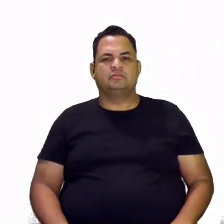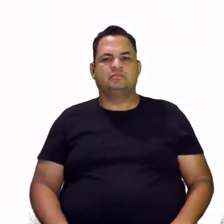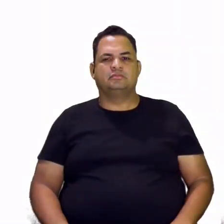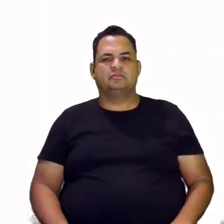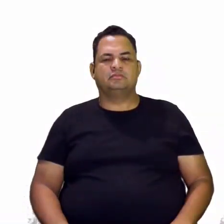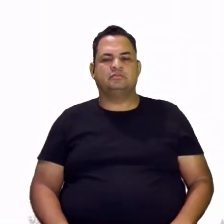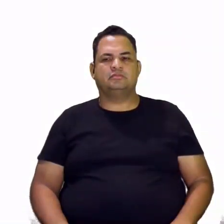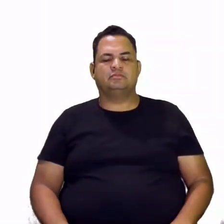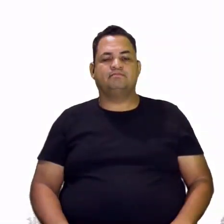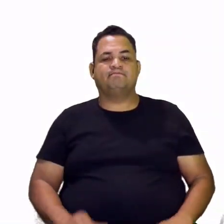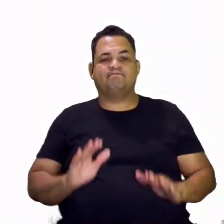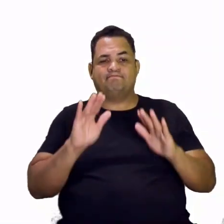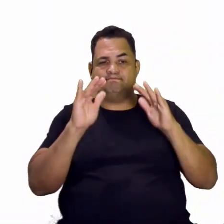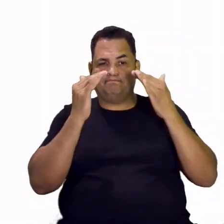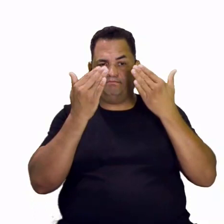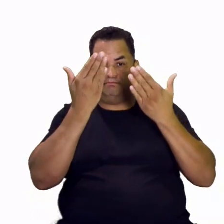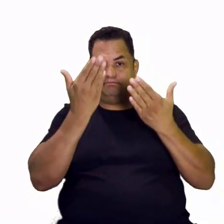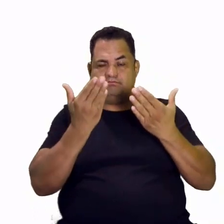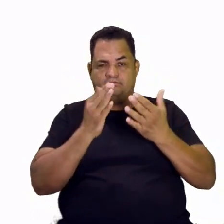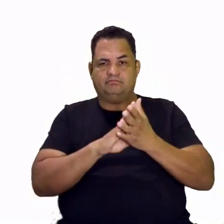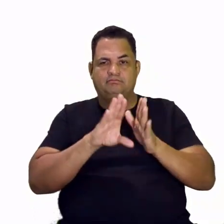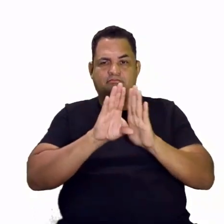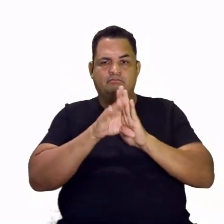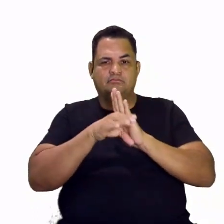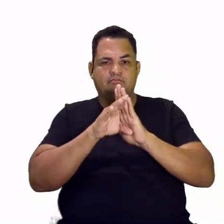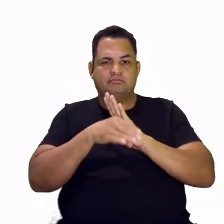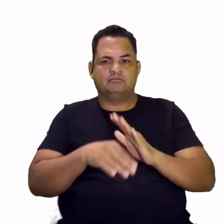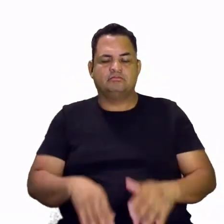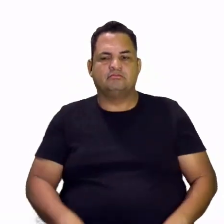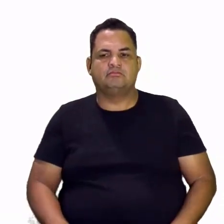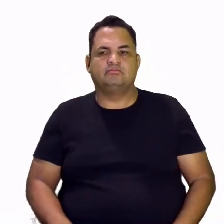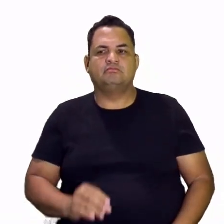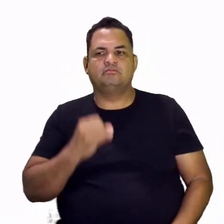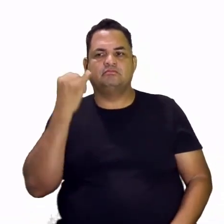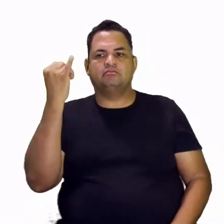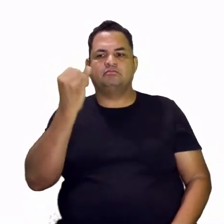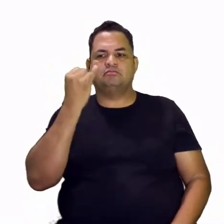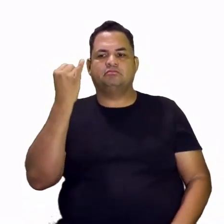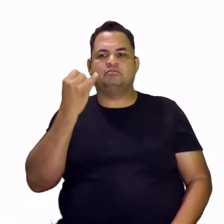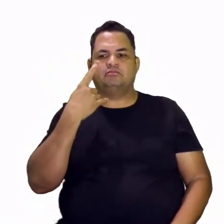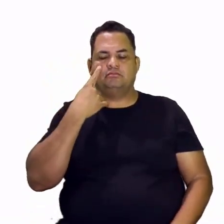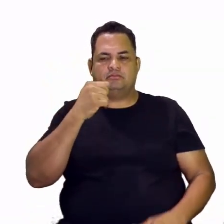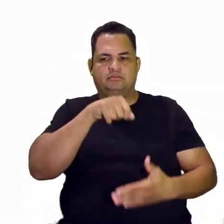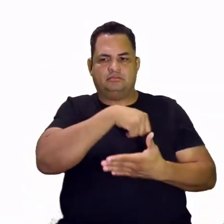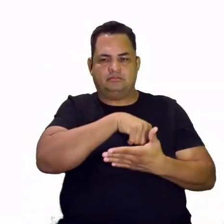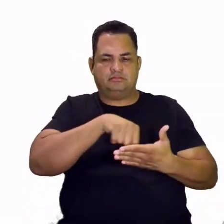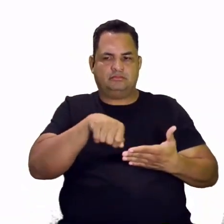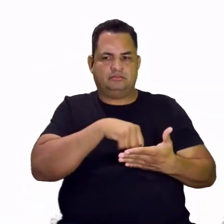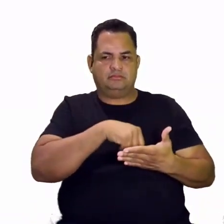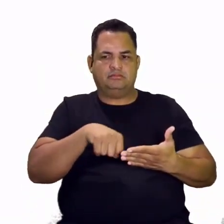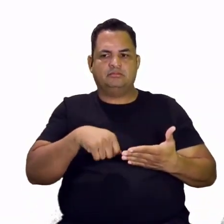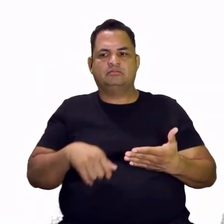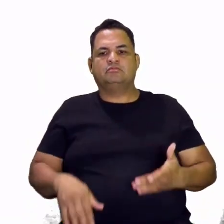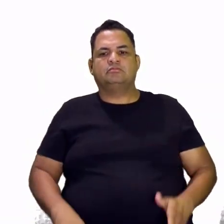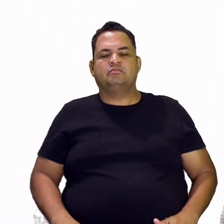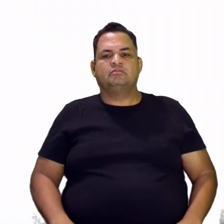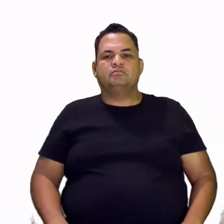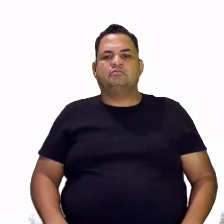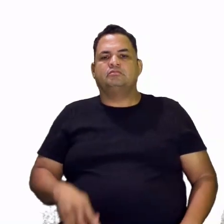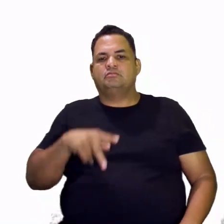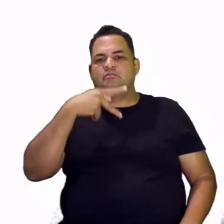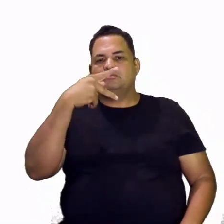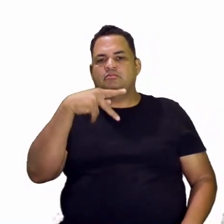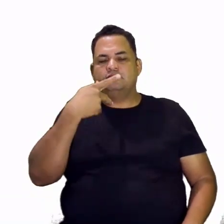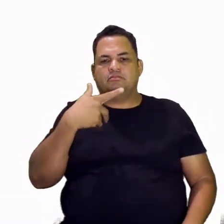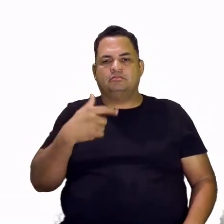Vamos ficar ligadinho agora nos conceitos que são importantes. Aí você vai anotar, tá bom? Que a gente